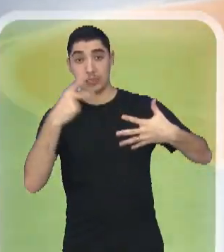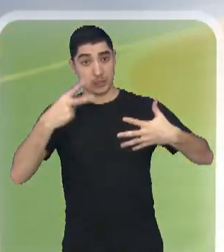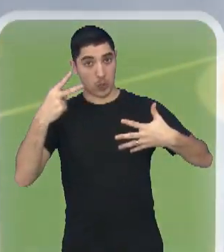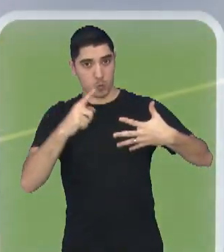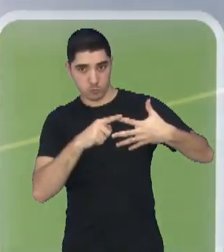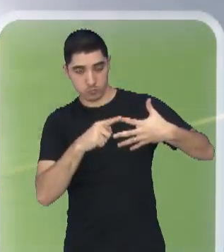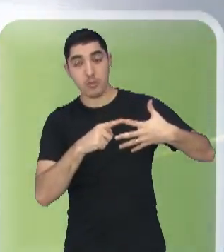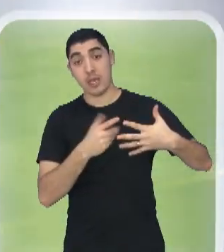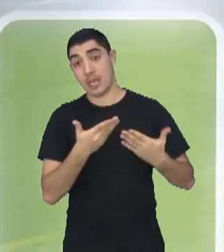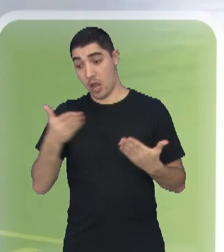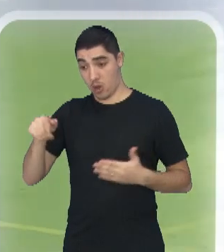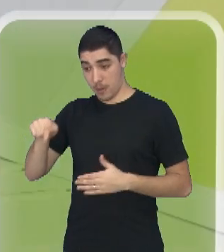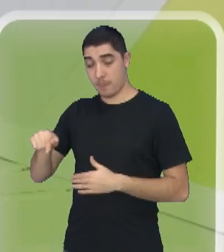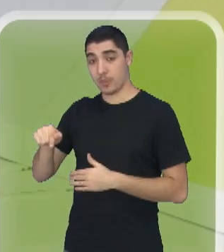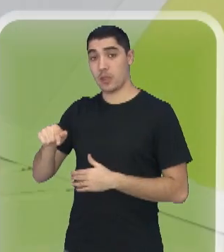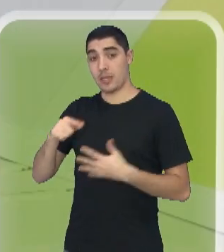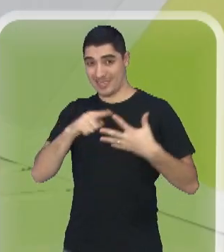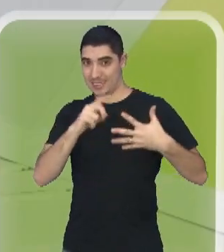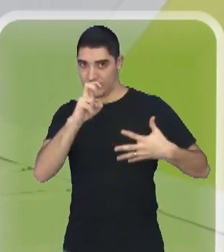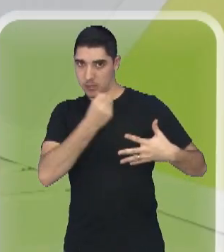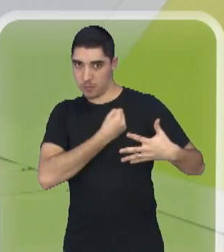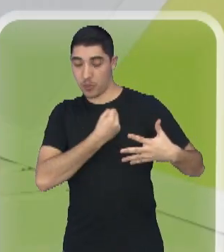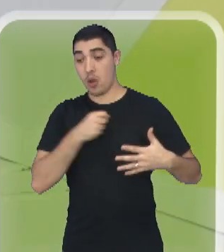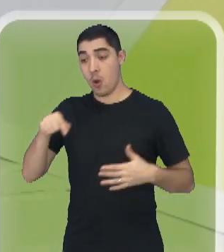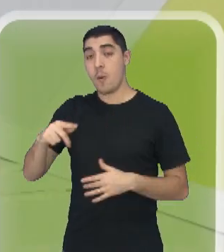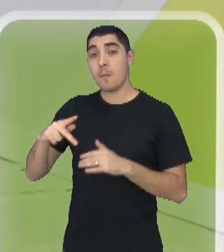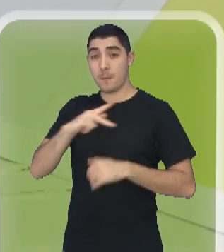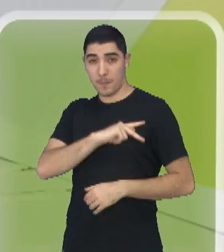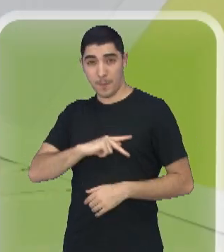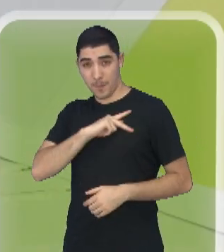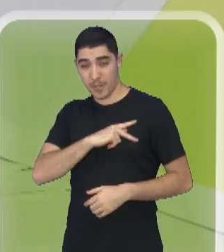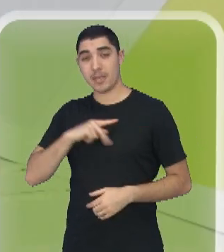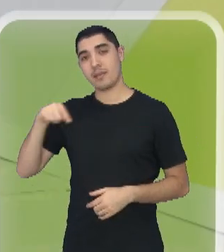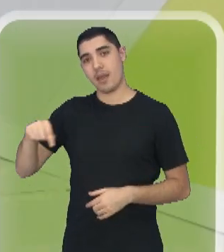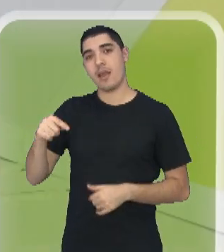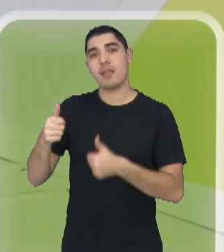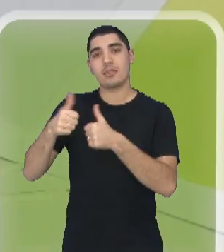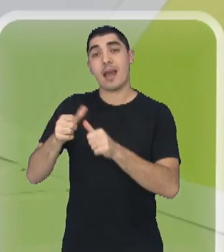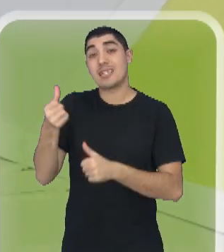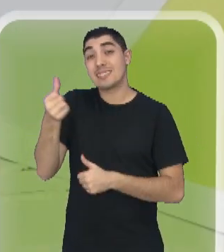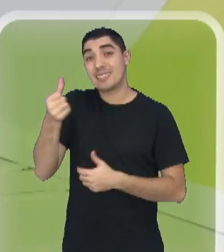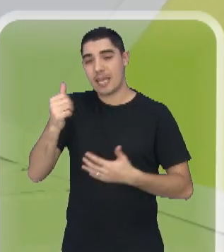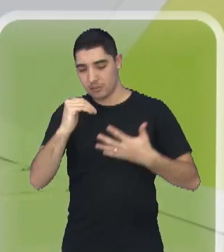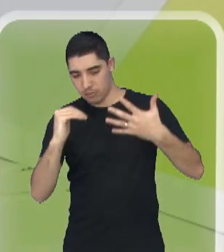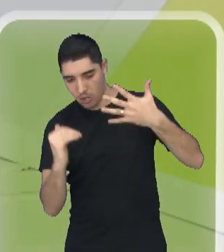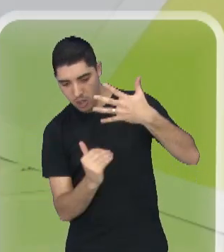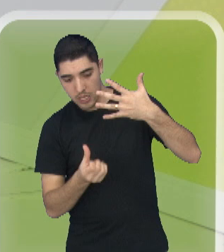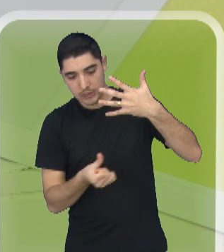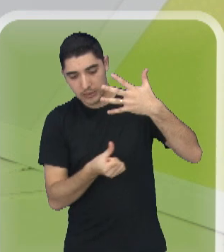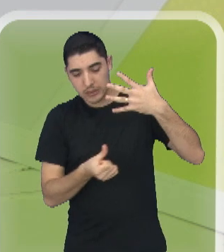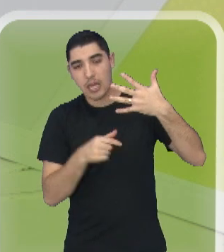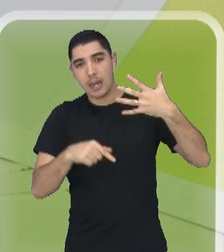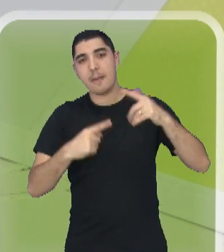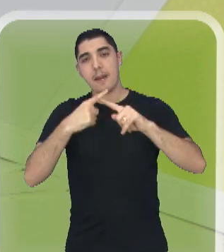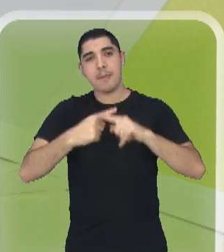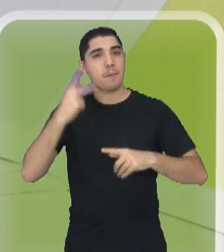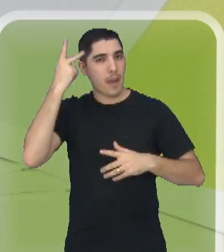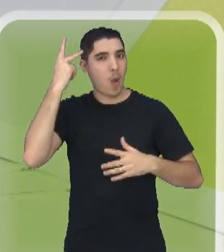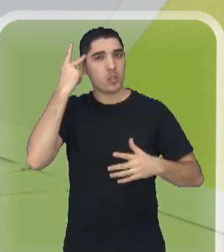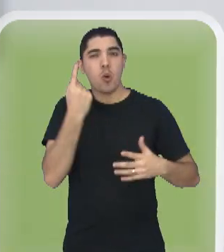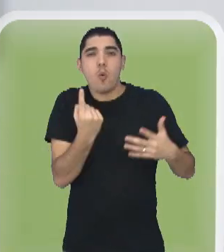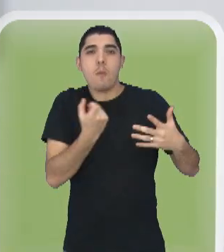5 pontos. O Pinda marcou seu primeiro ponto na competição e aparece na sexta posição do Paulista de Futsal,